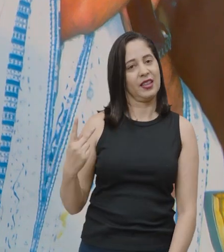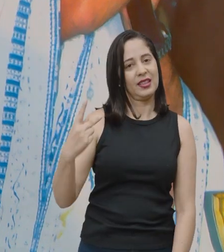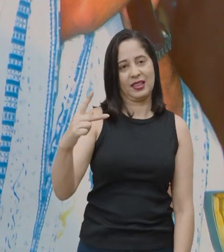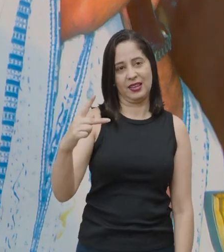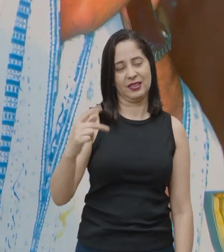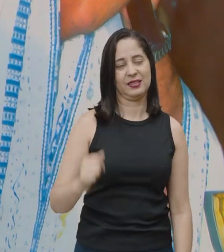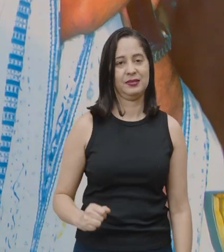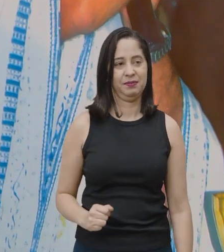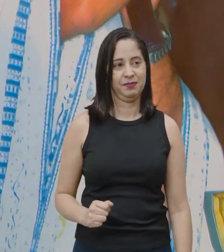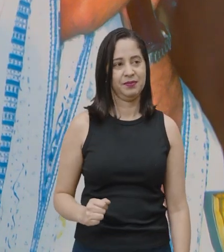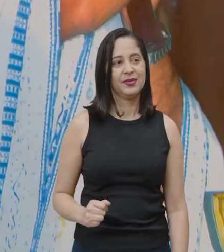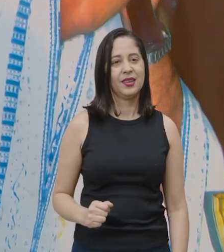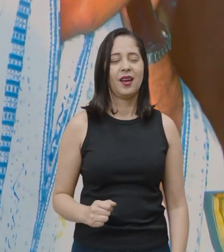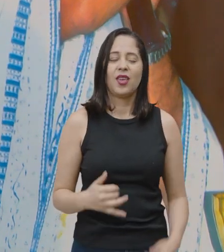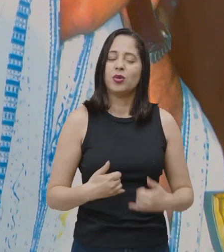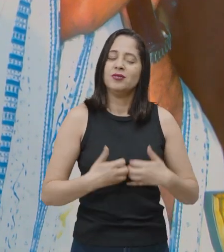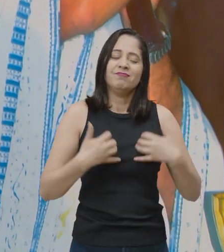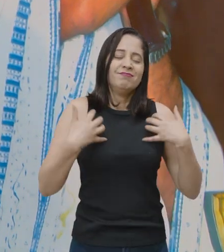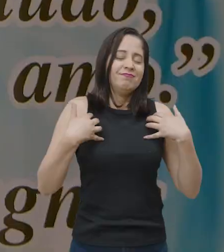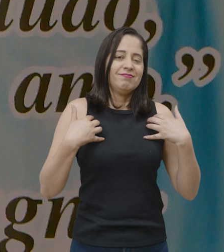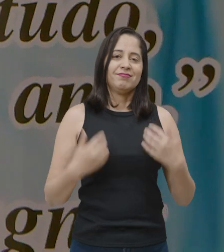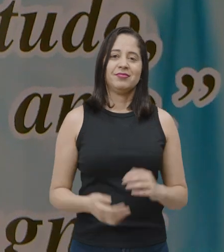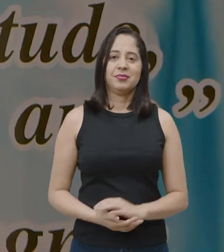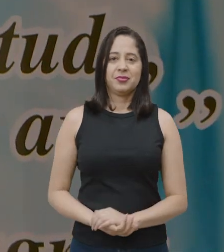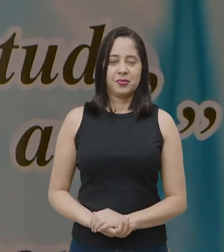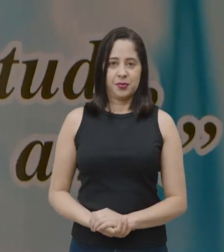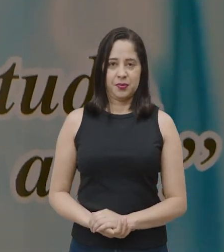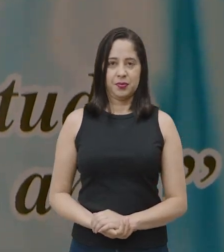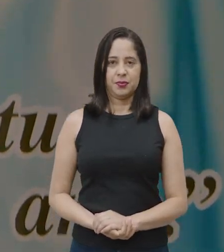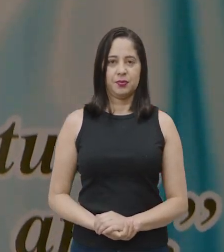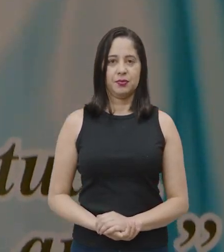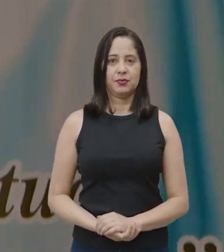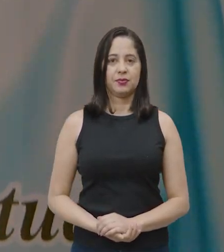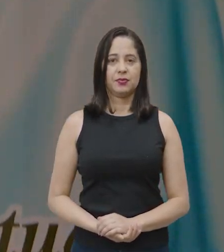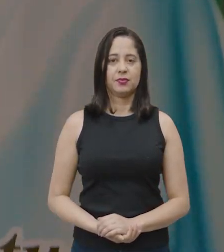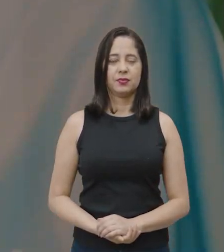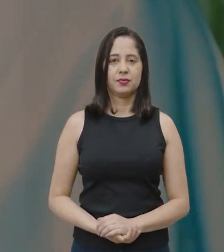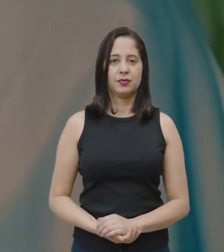foi. Isso enriquece a gente.